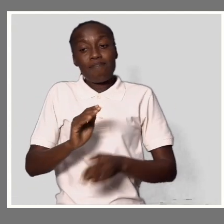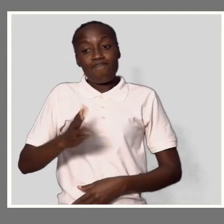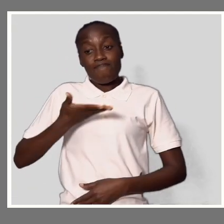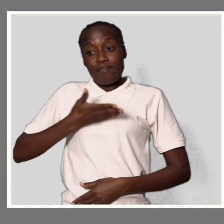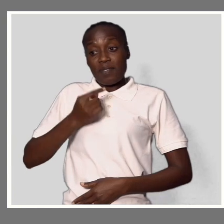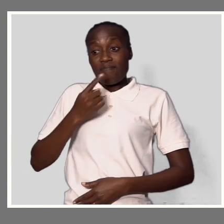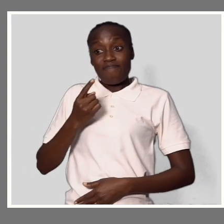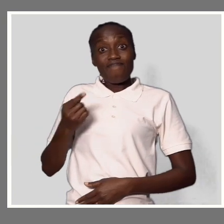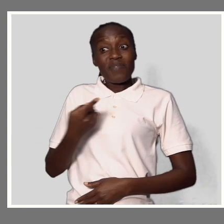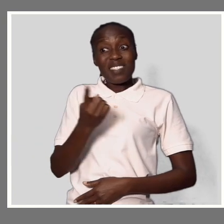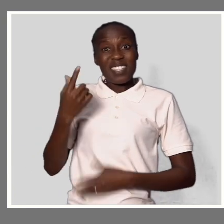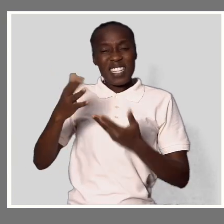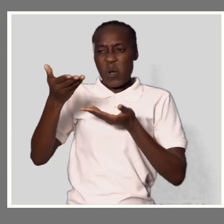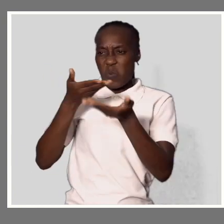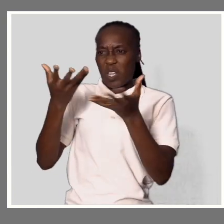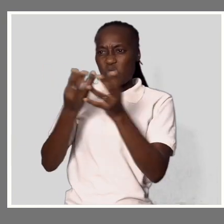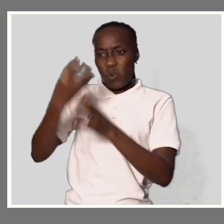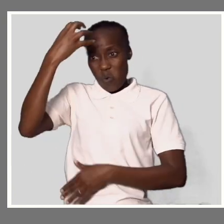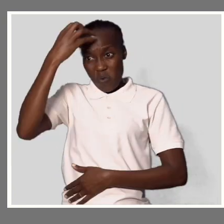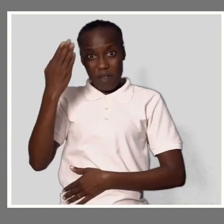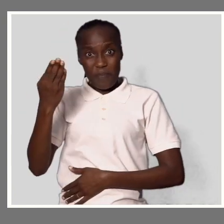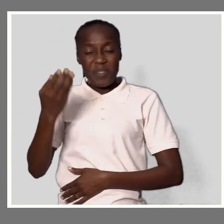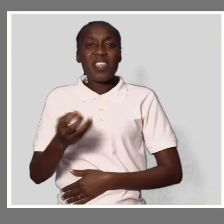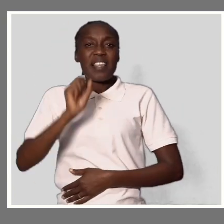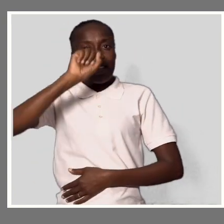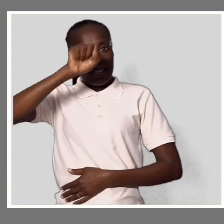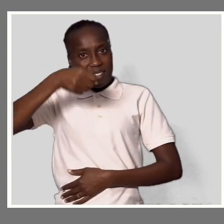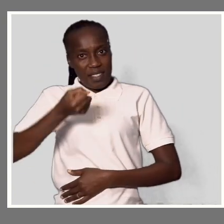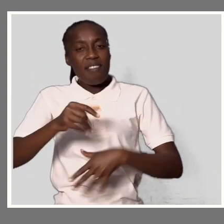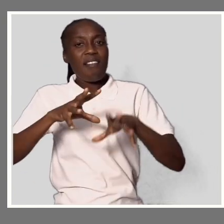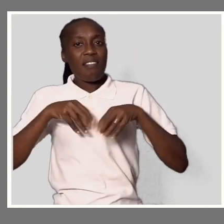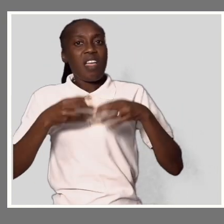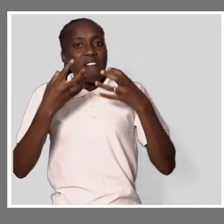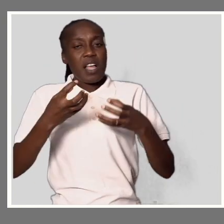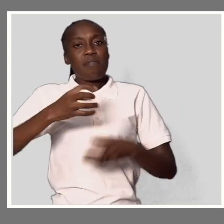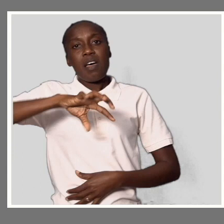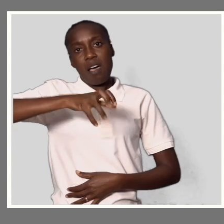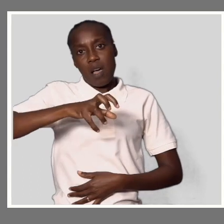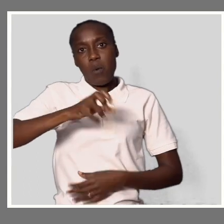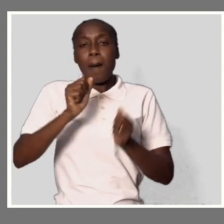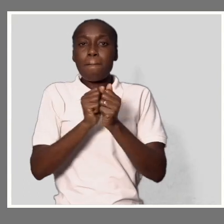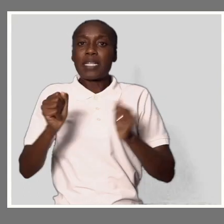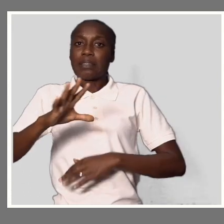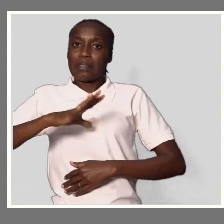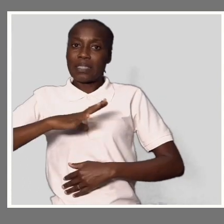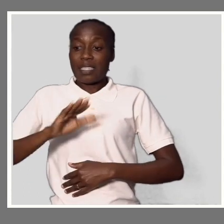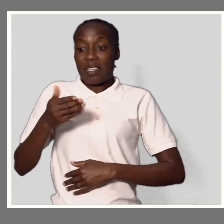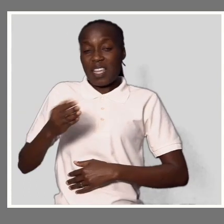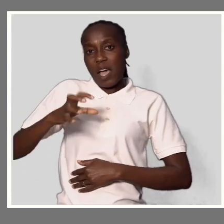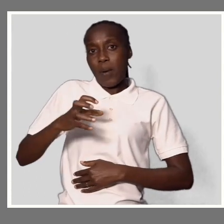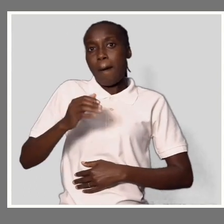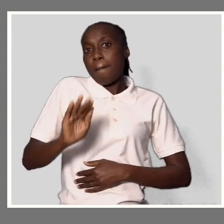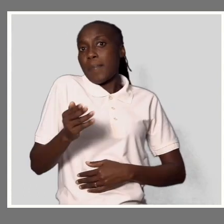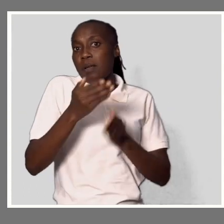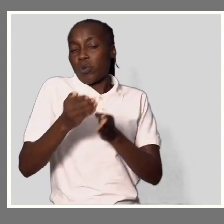Acredito que se tiverem conversado com o governo local reconhece sim que ainda não temos água nos moldes em que queremos. Mas tem água para poderem, pessoas que